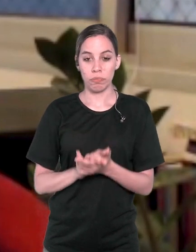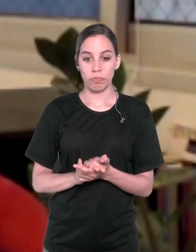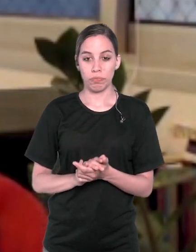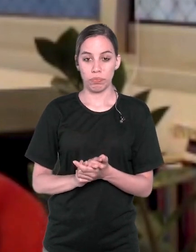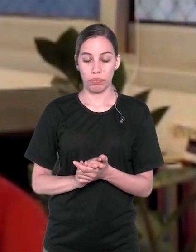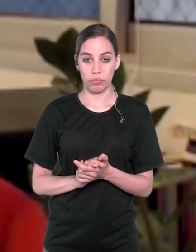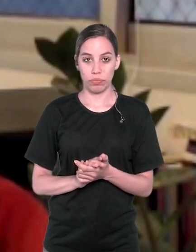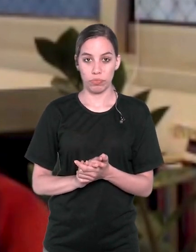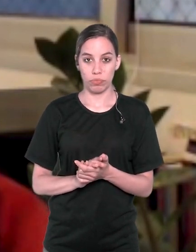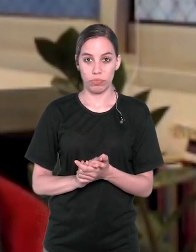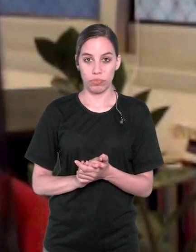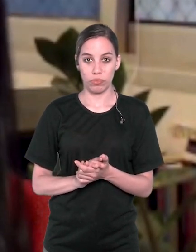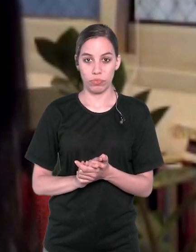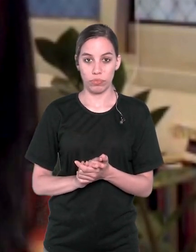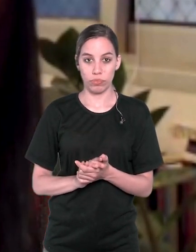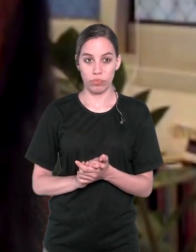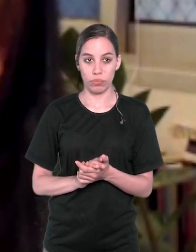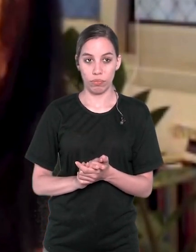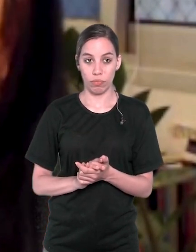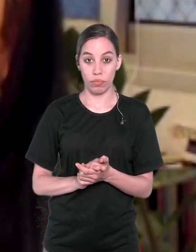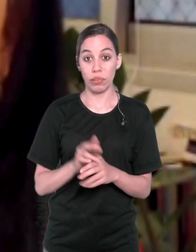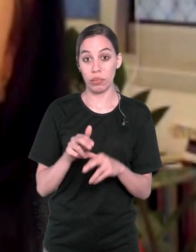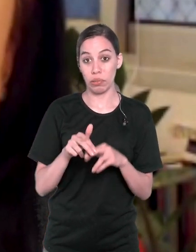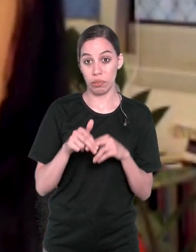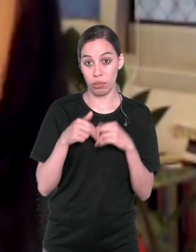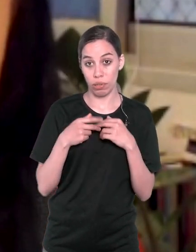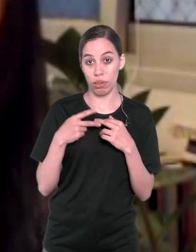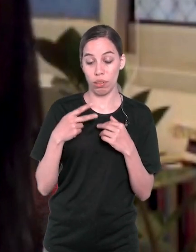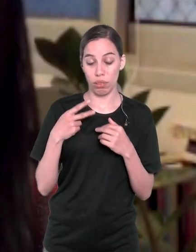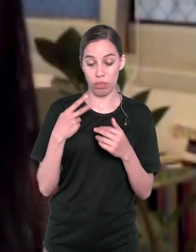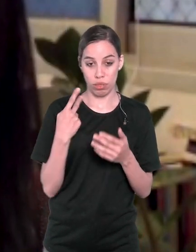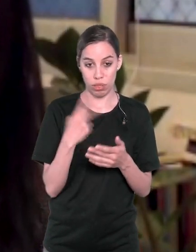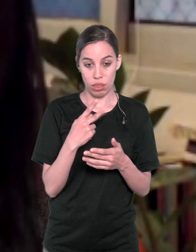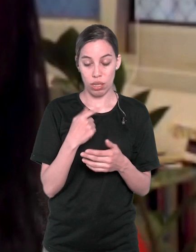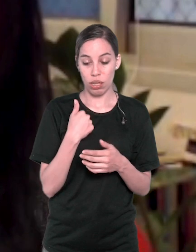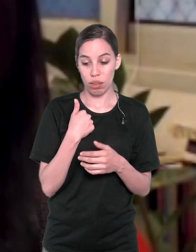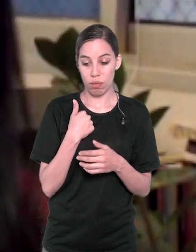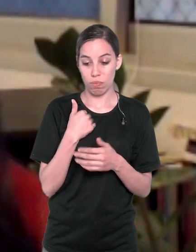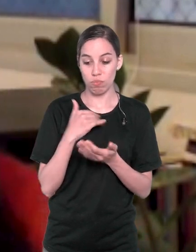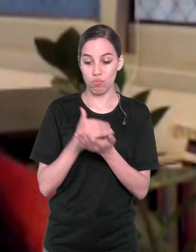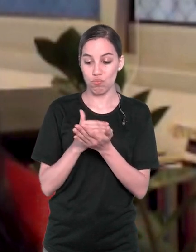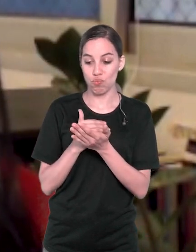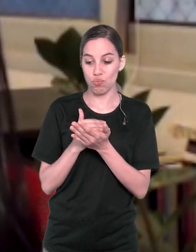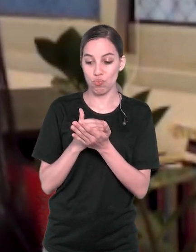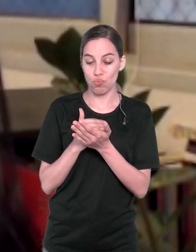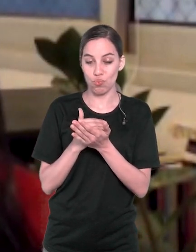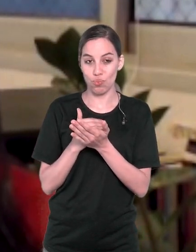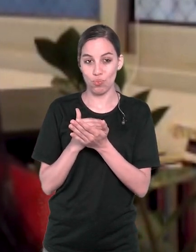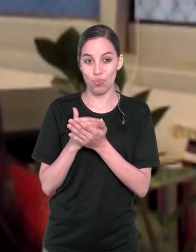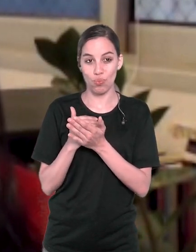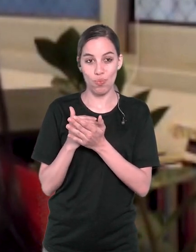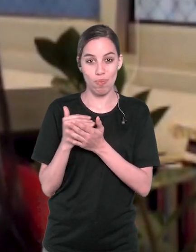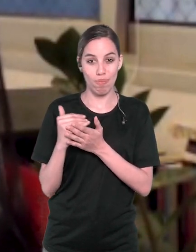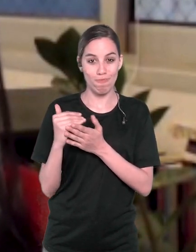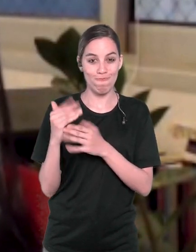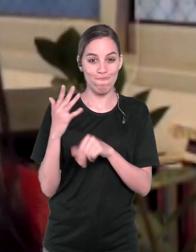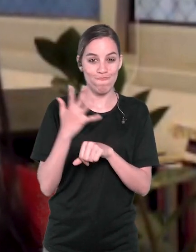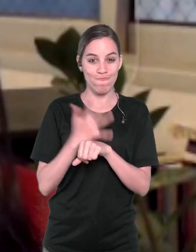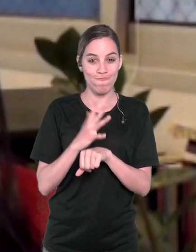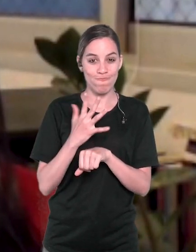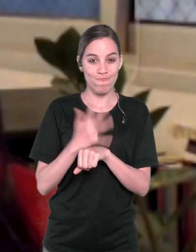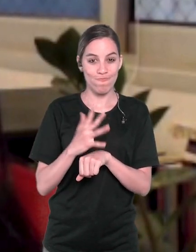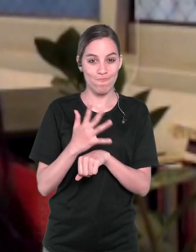e foi nele que eu exercitei mais essa, vamos dizer,